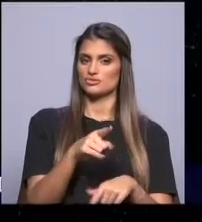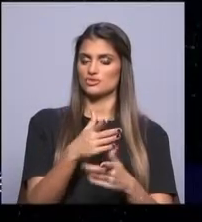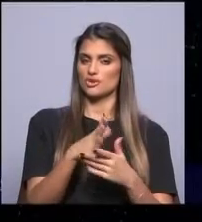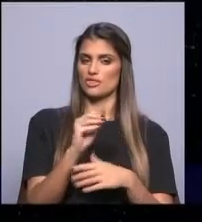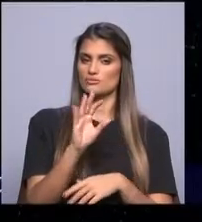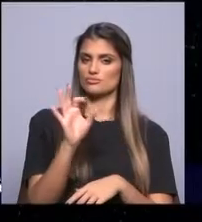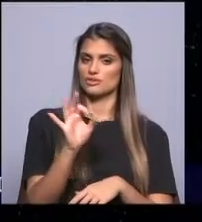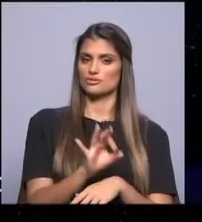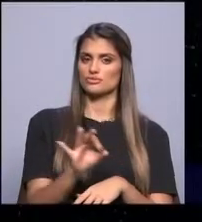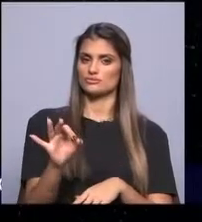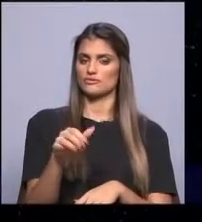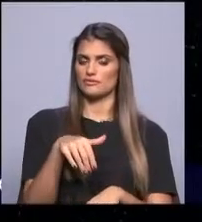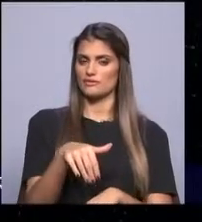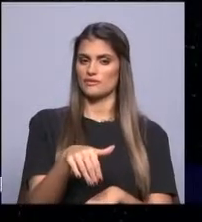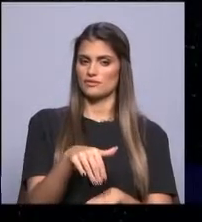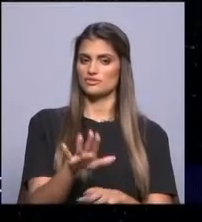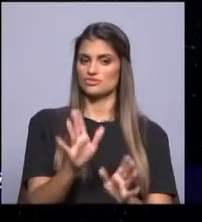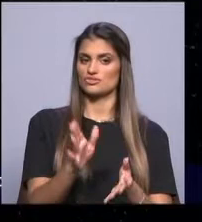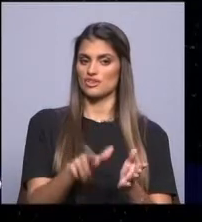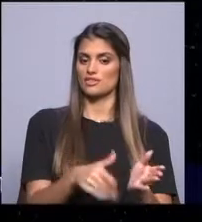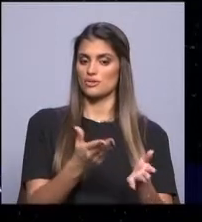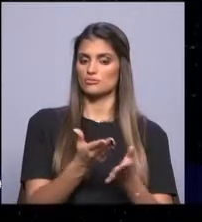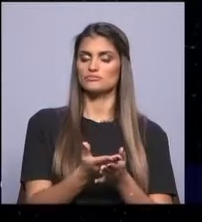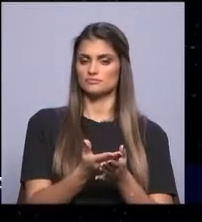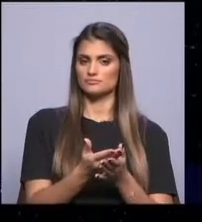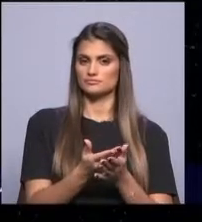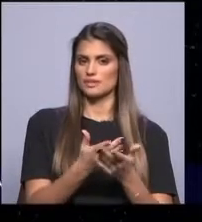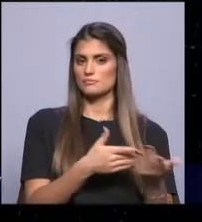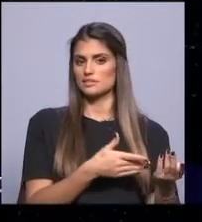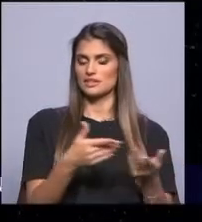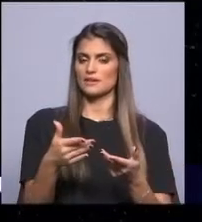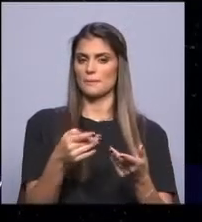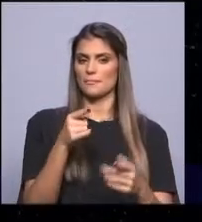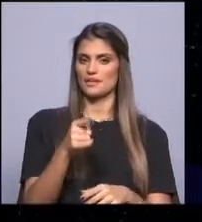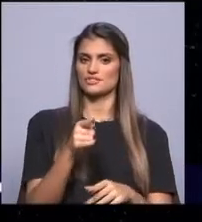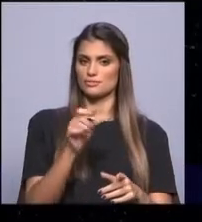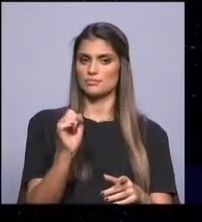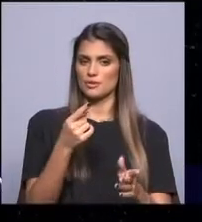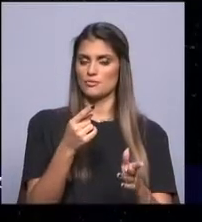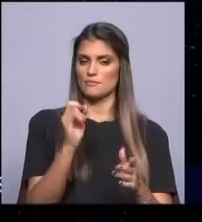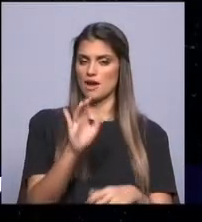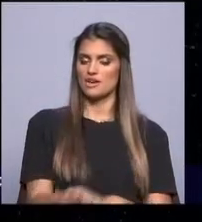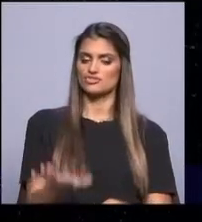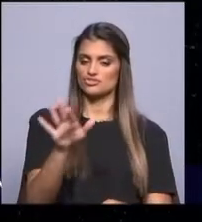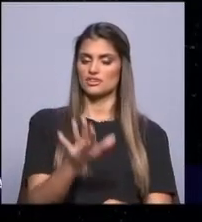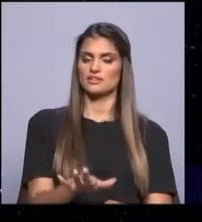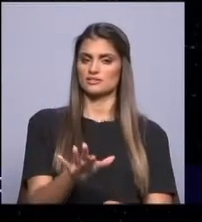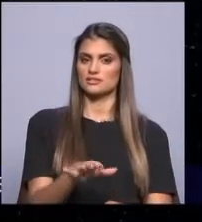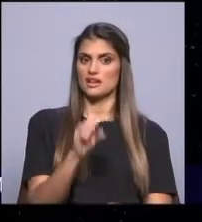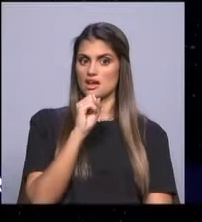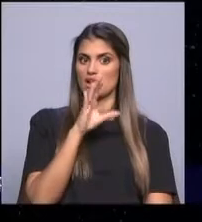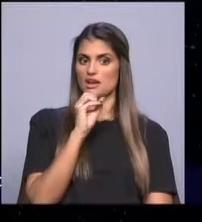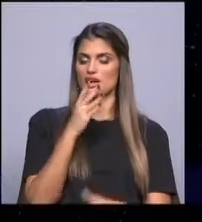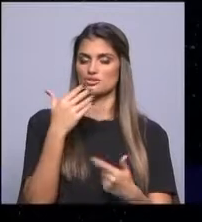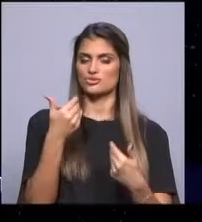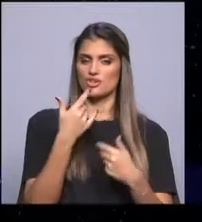10% do seu caminho. Mas já nos permitiu apresentar este primeiro mapa, que é absolutamente deslumbrante, que